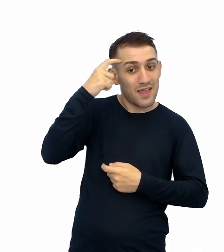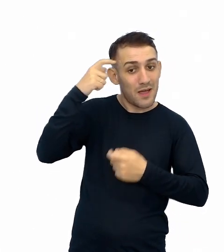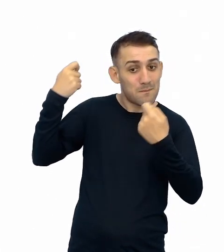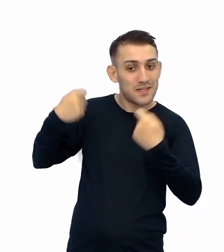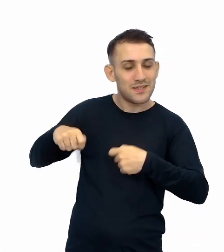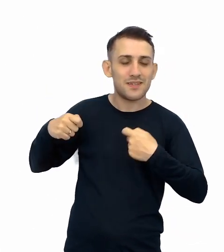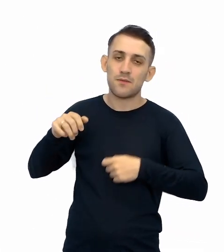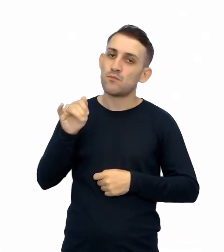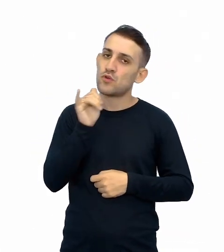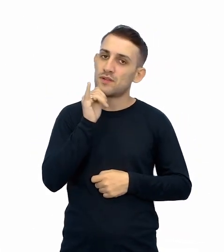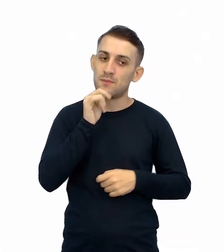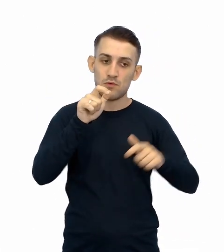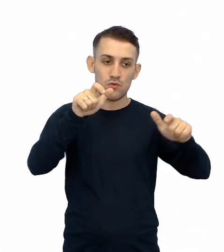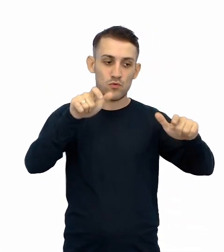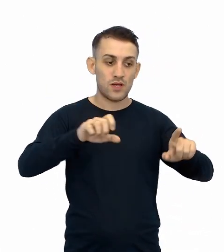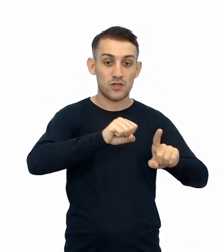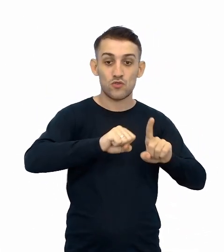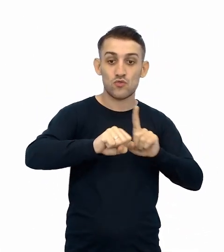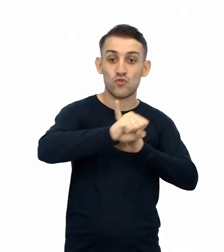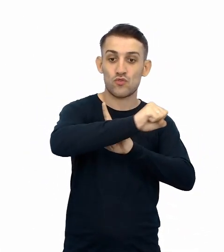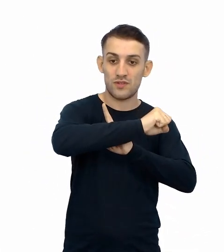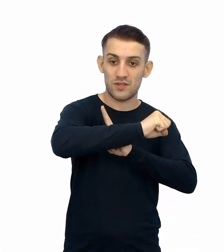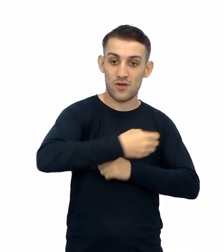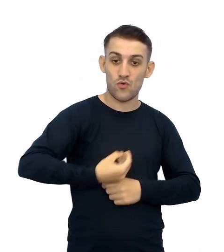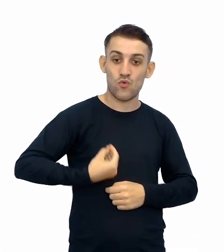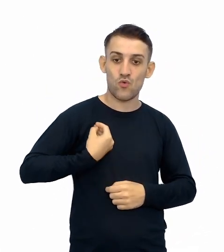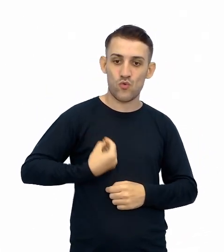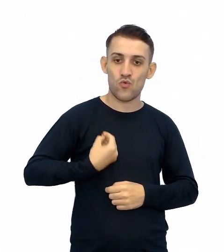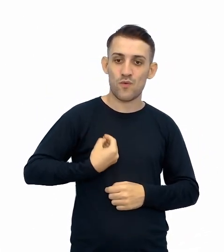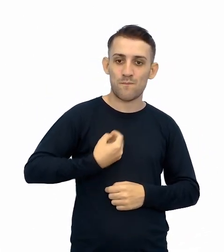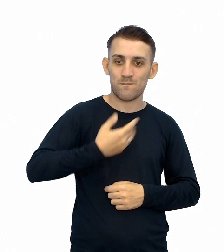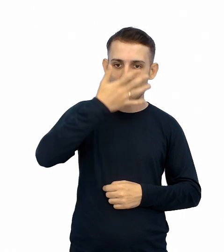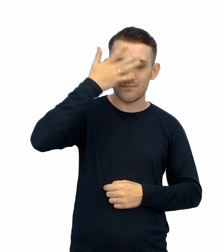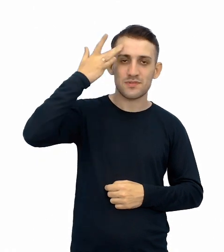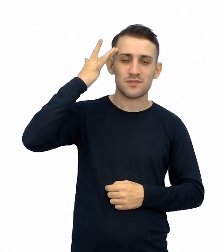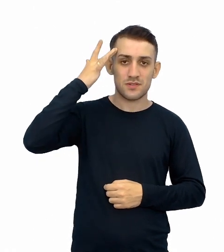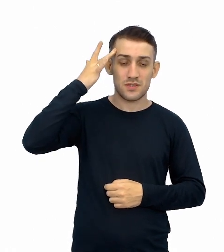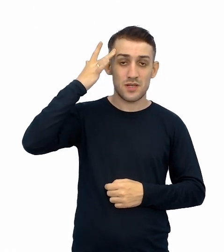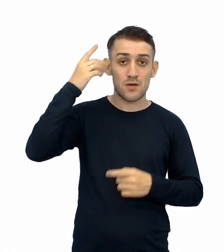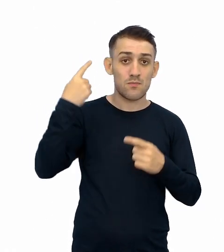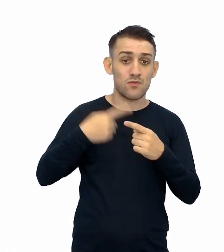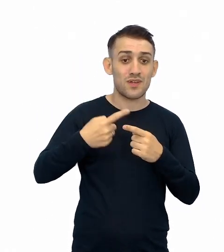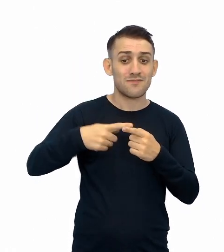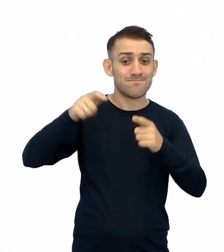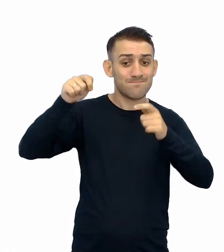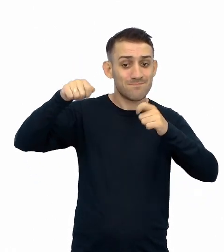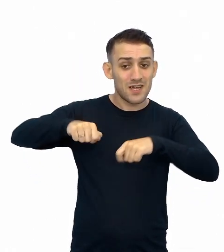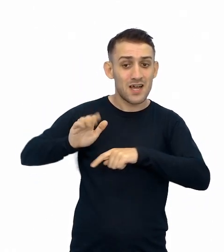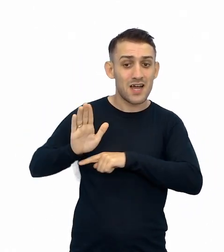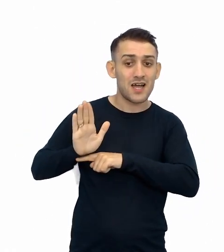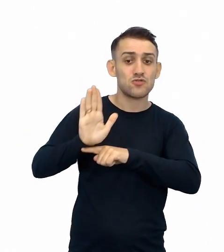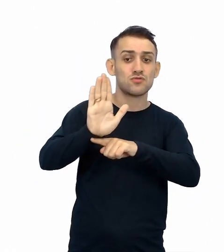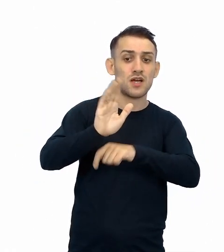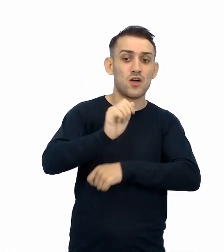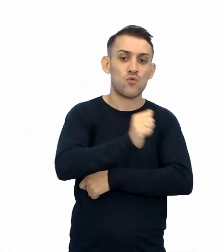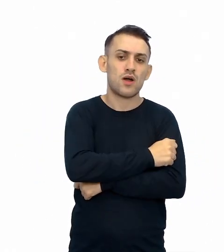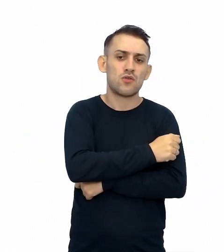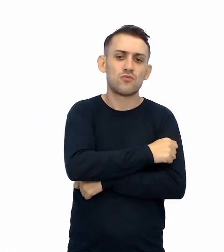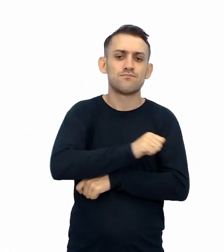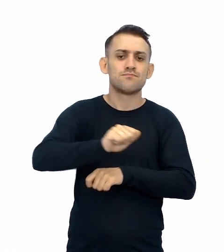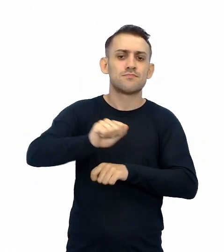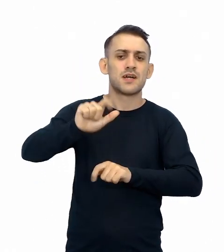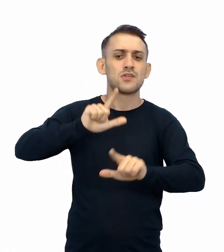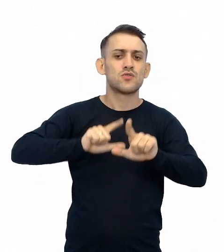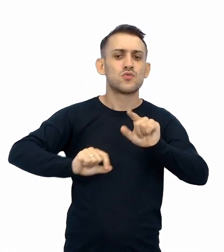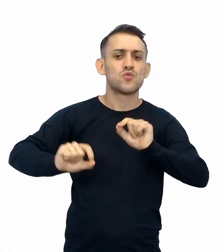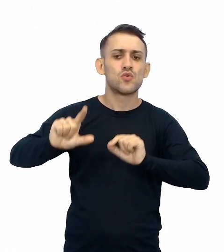lugar social ocupado pelo interlocutor, porque isso vai ajudar o nosso estudante a decidir